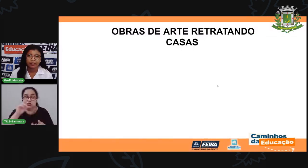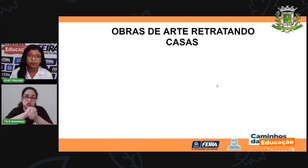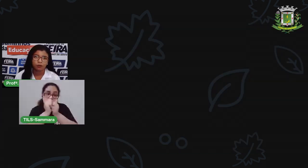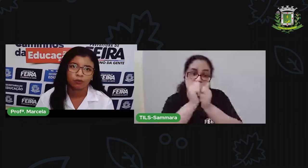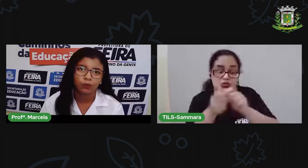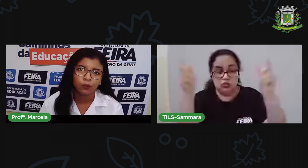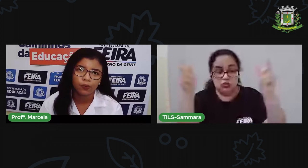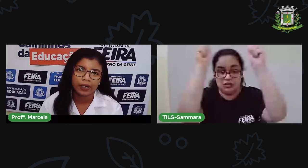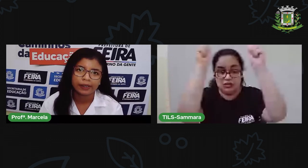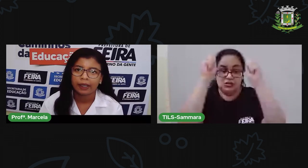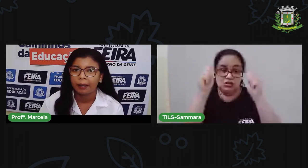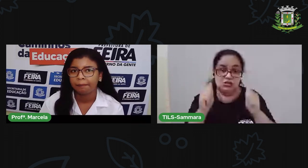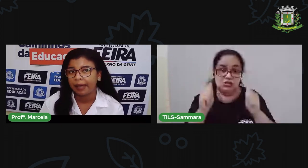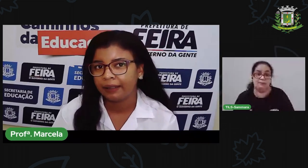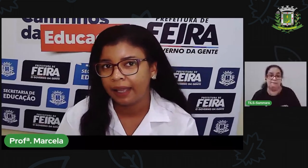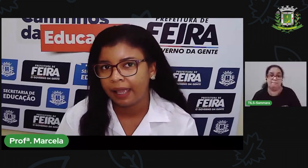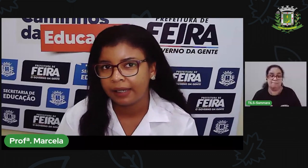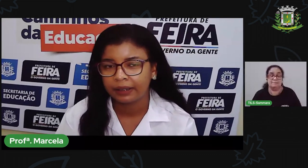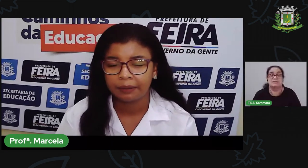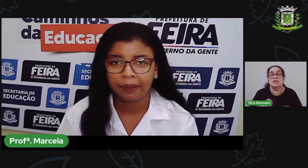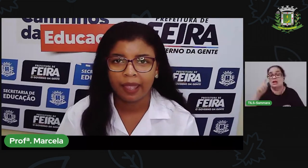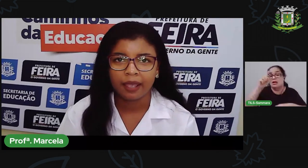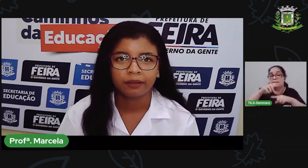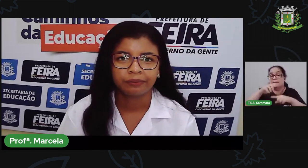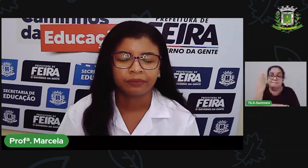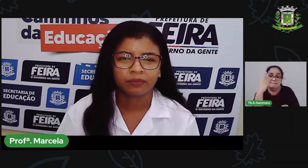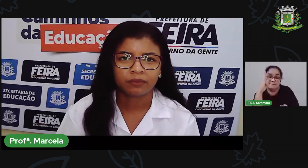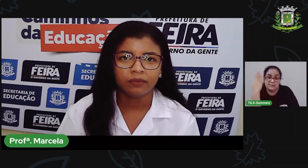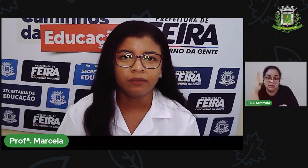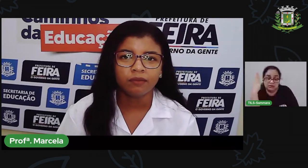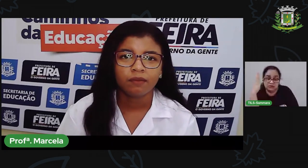produzir esculturas. Madeira também.